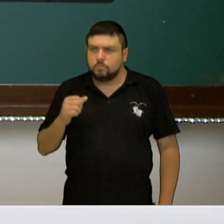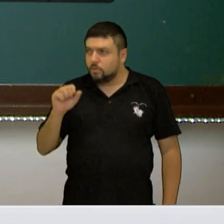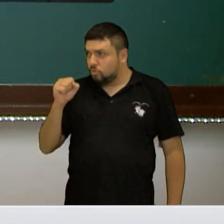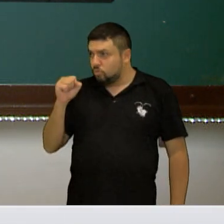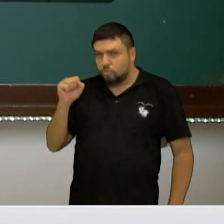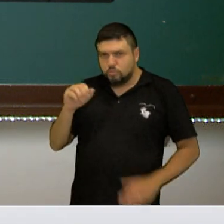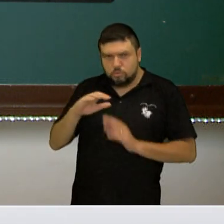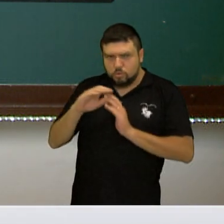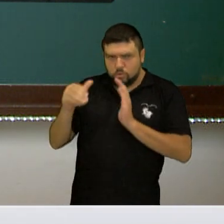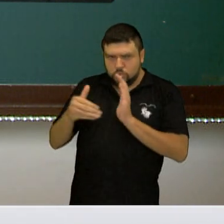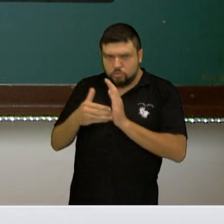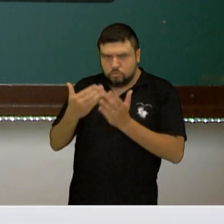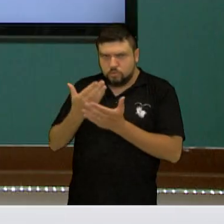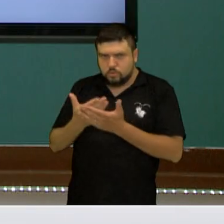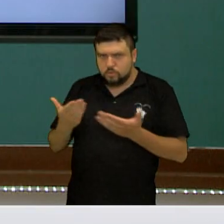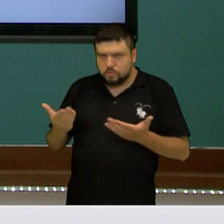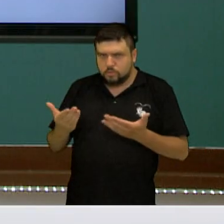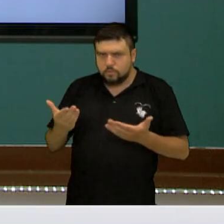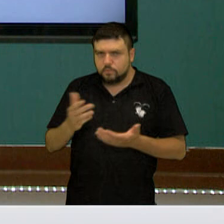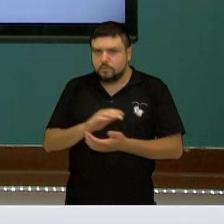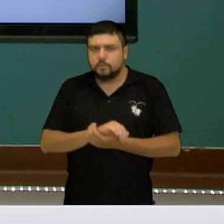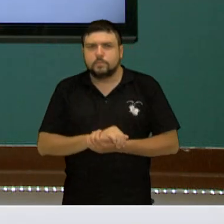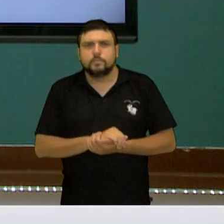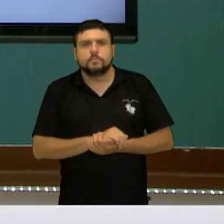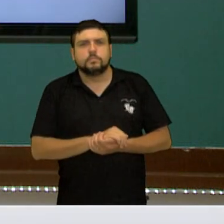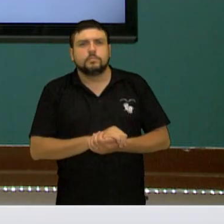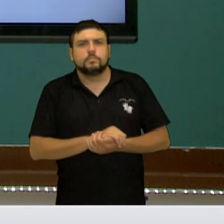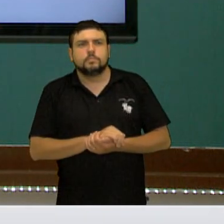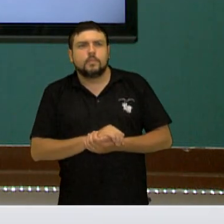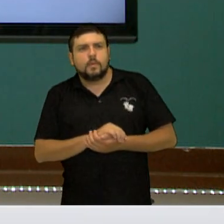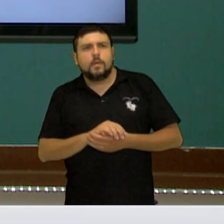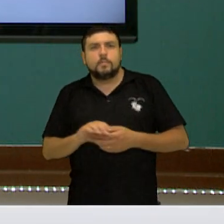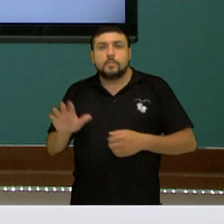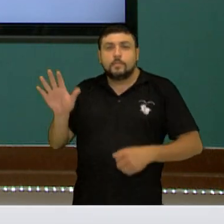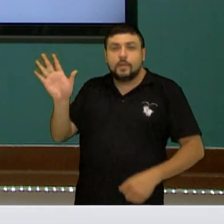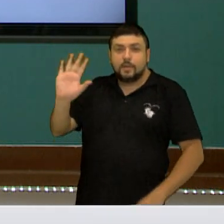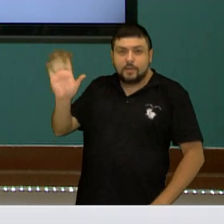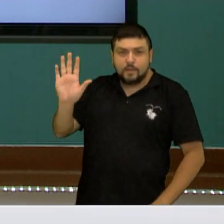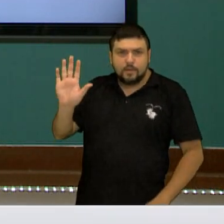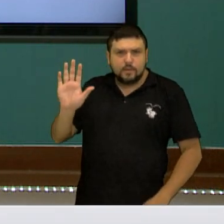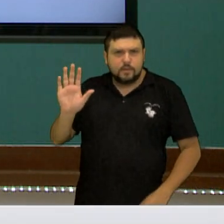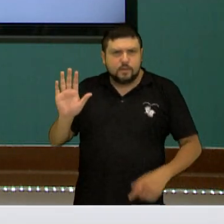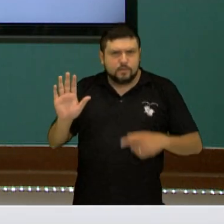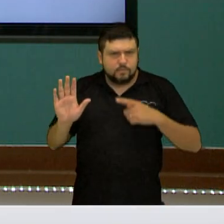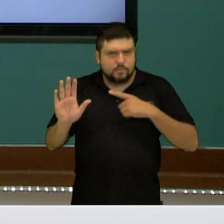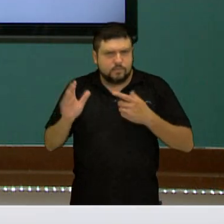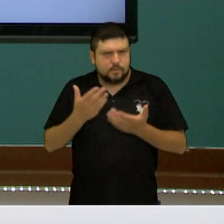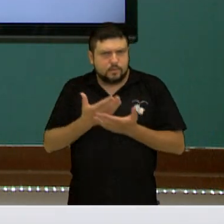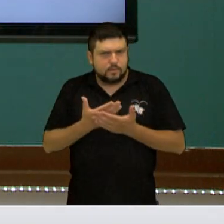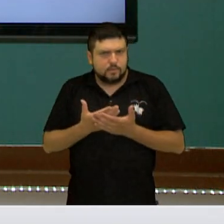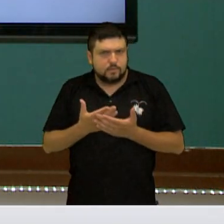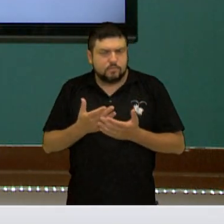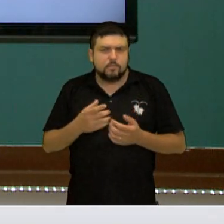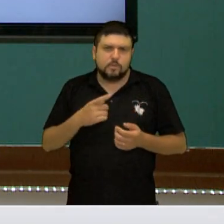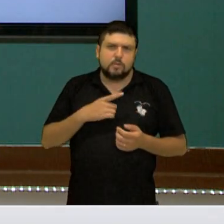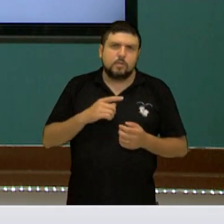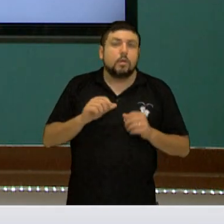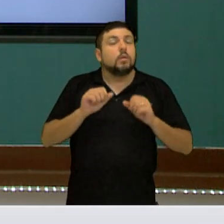aula? Vem comigo, vamos lá. O aceno, trabalhamos aceno? Não, mas ele pode ser